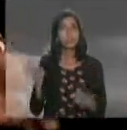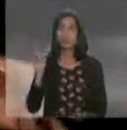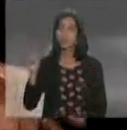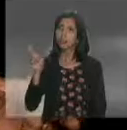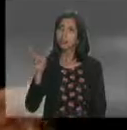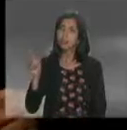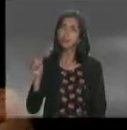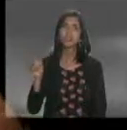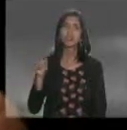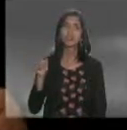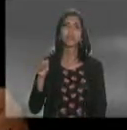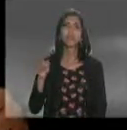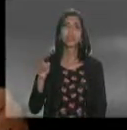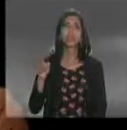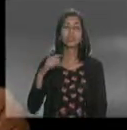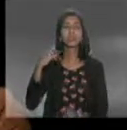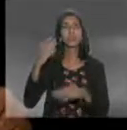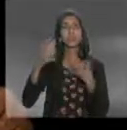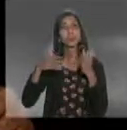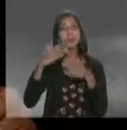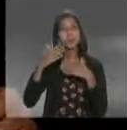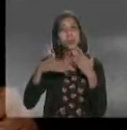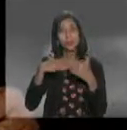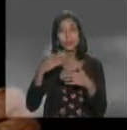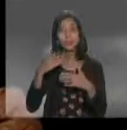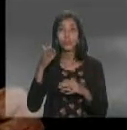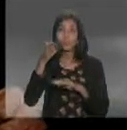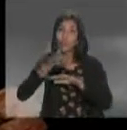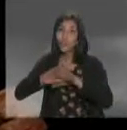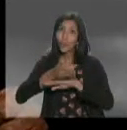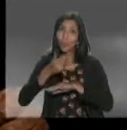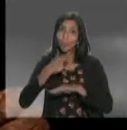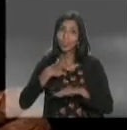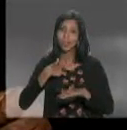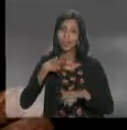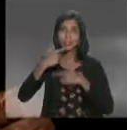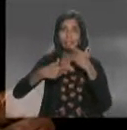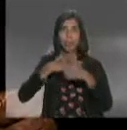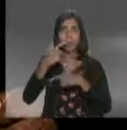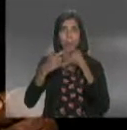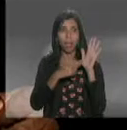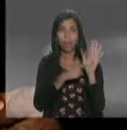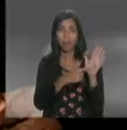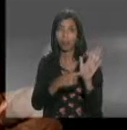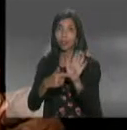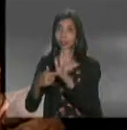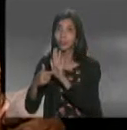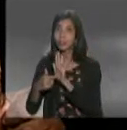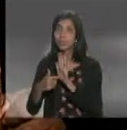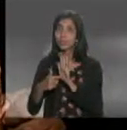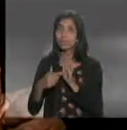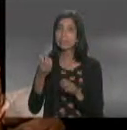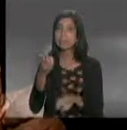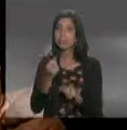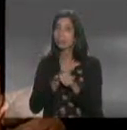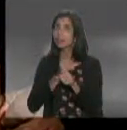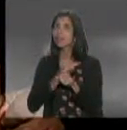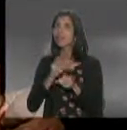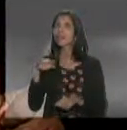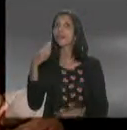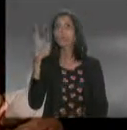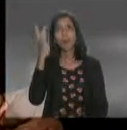ele só foi a uma exposição minha depois de 6 anos,